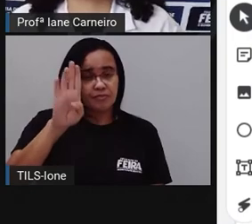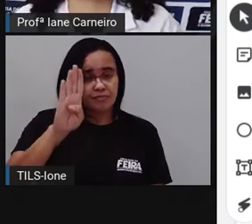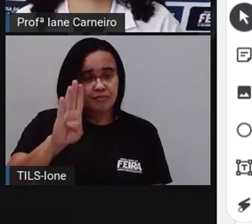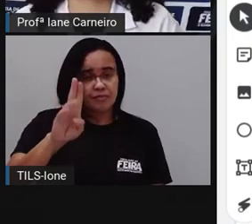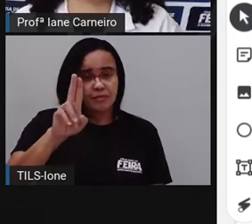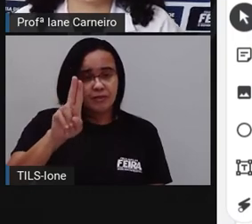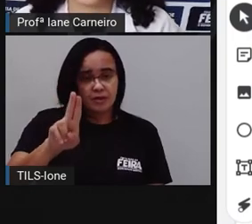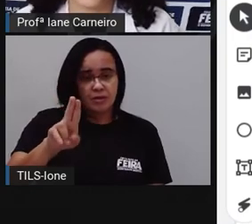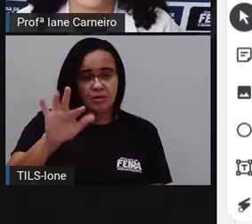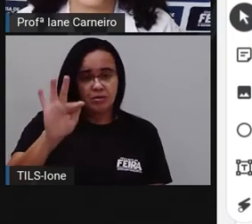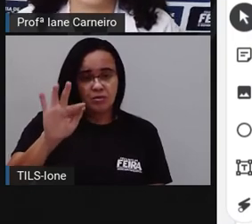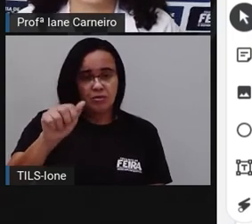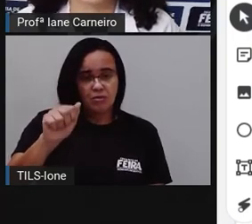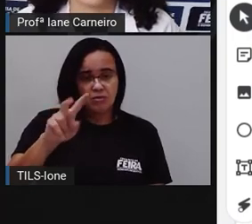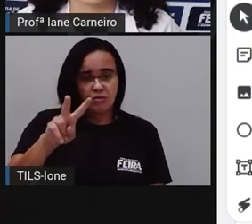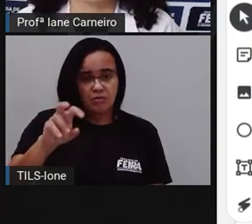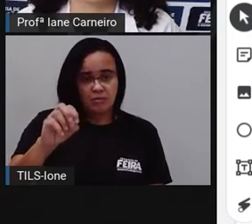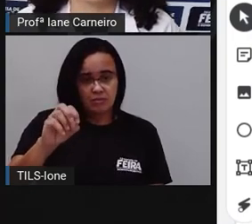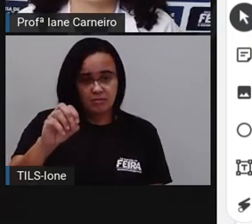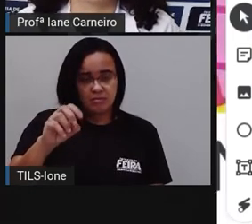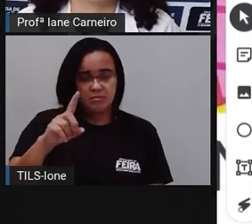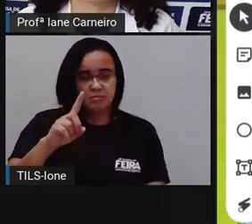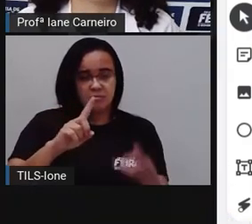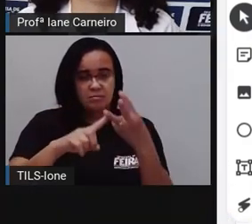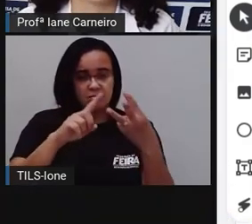Vamos para a próxima palavra.